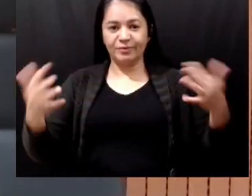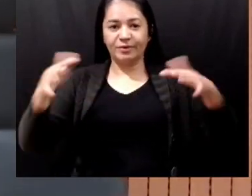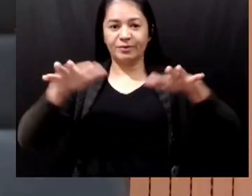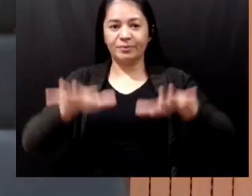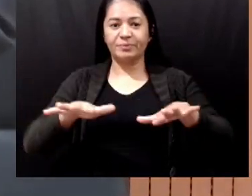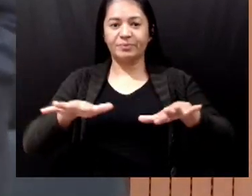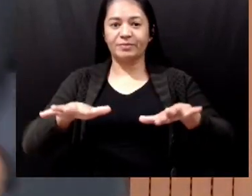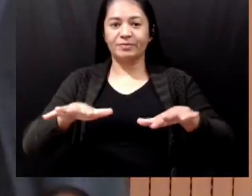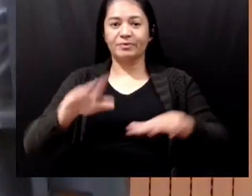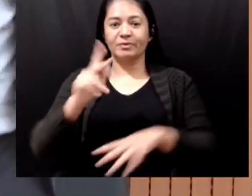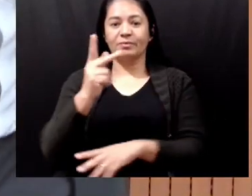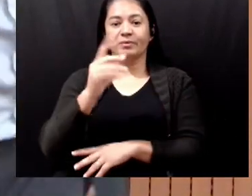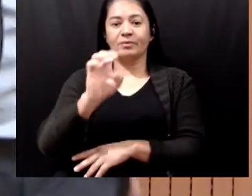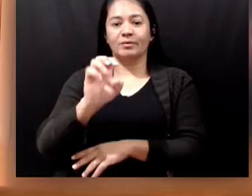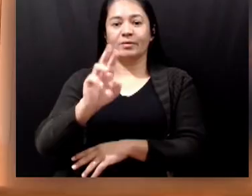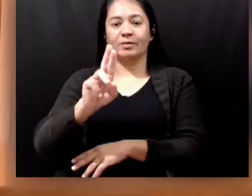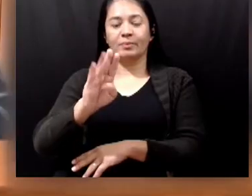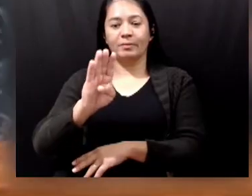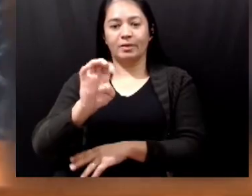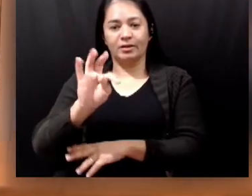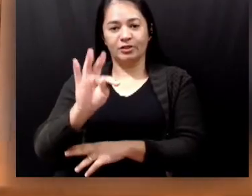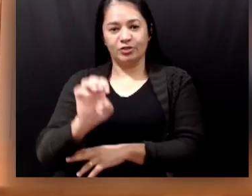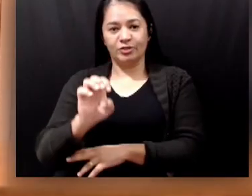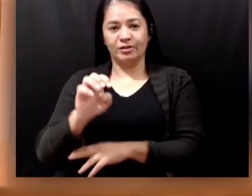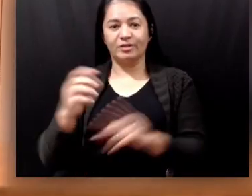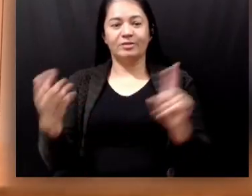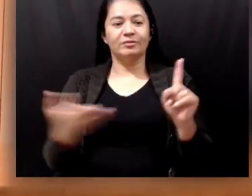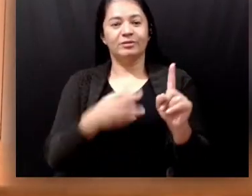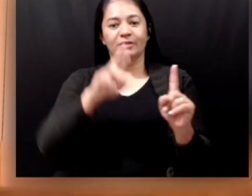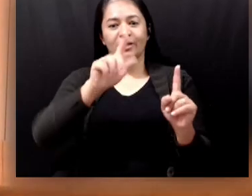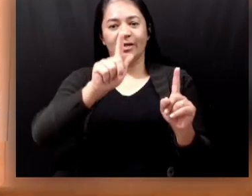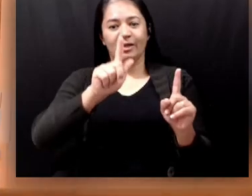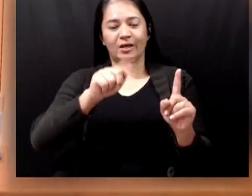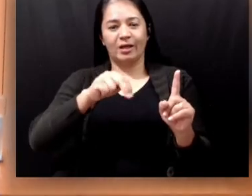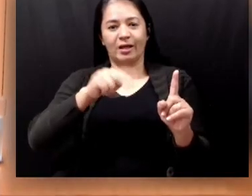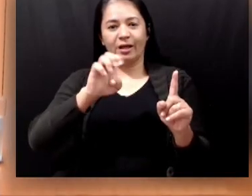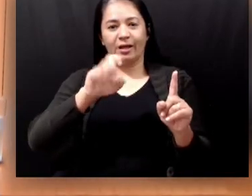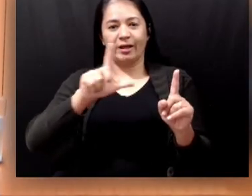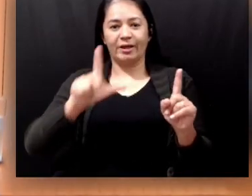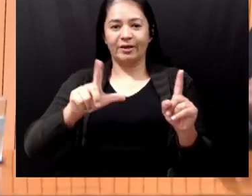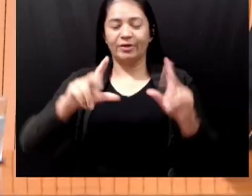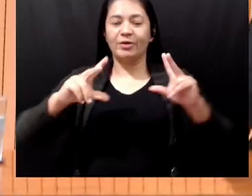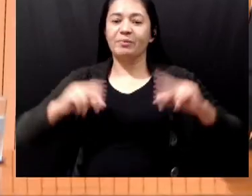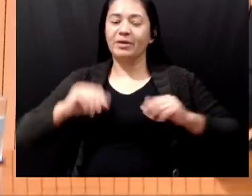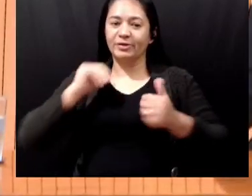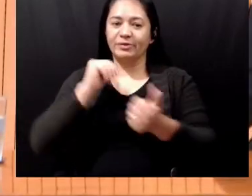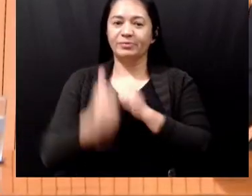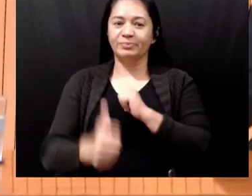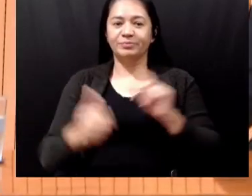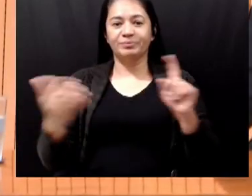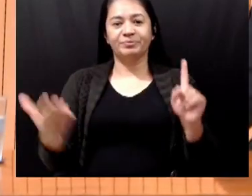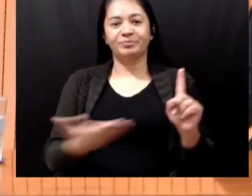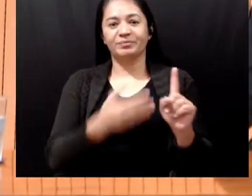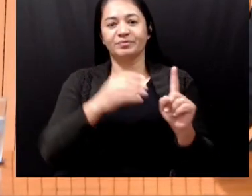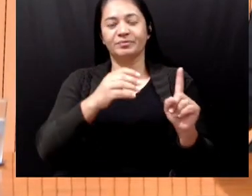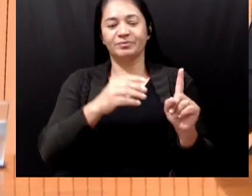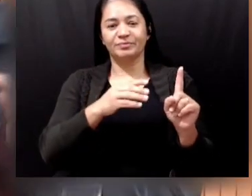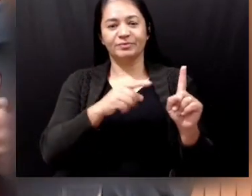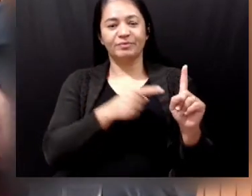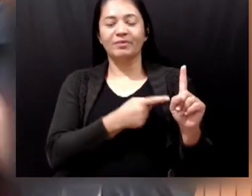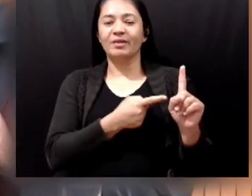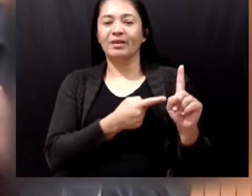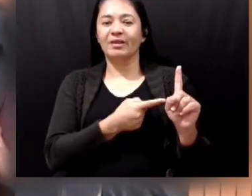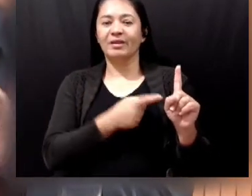Betinho, a Raquel Cruz Malaquias e o diploma de mérito esportivo Sérgio José Salvucci a Marcelo